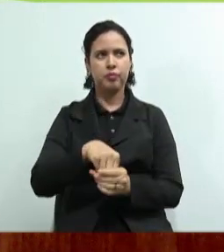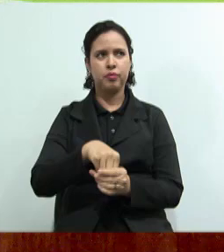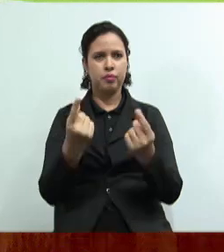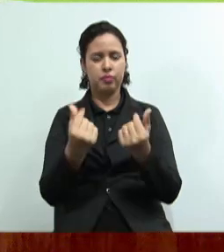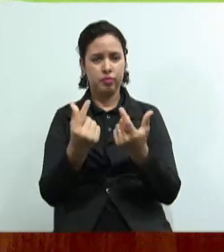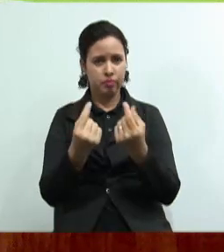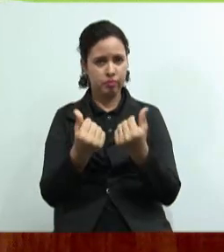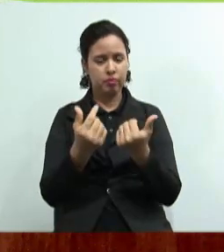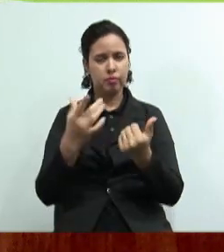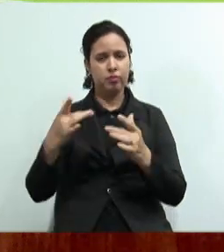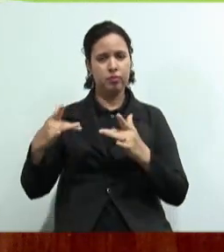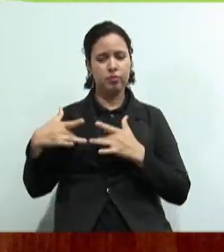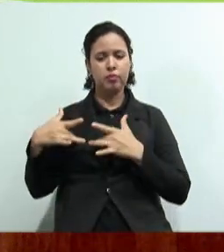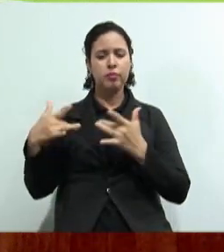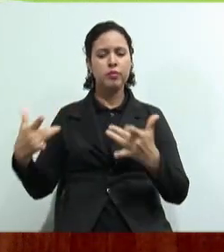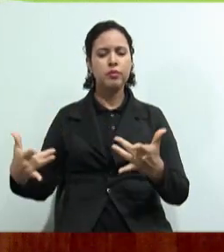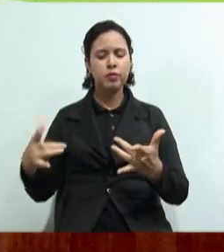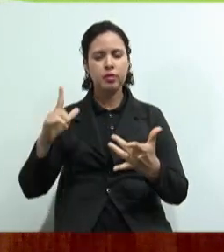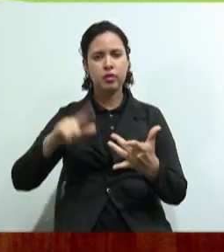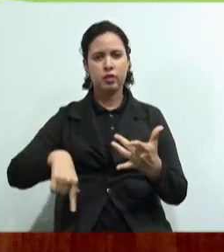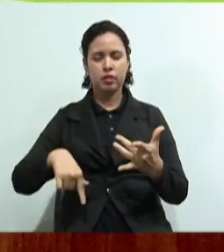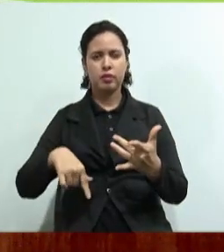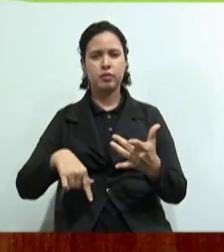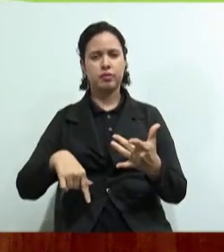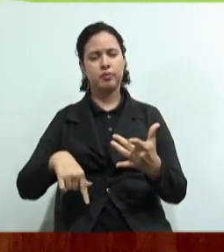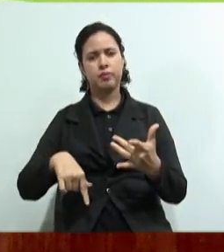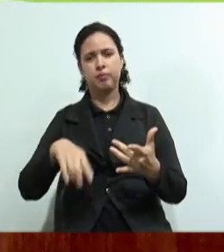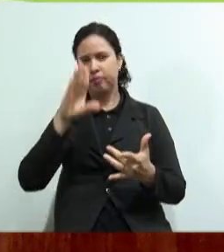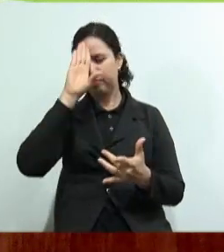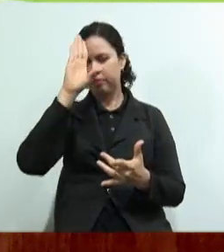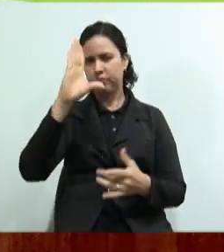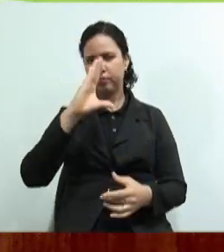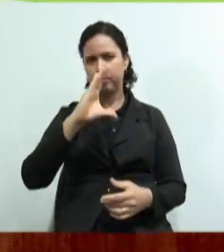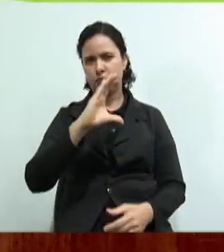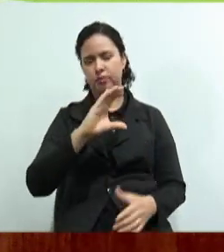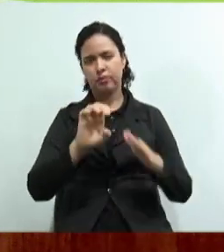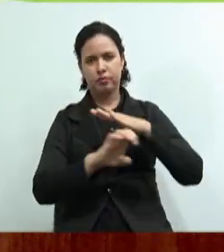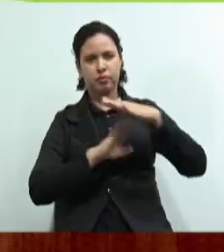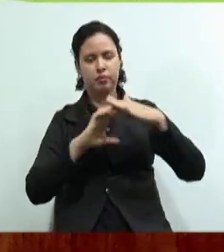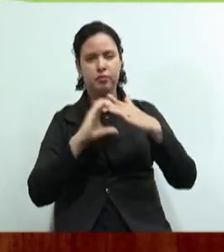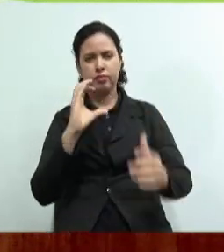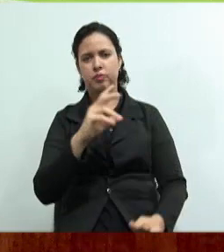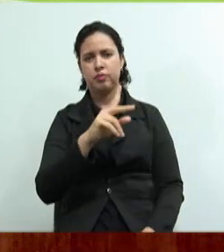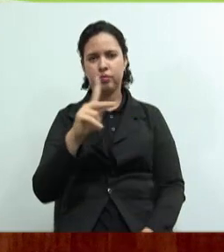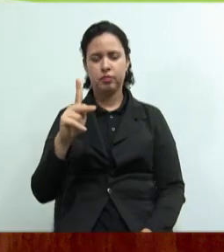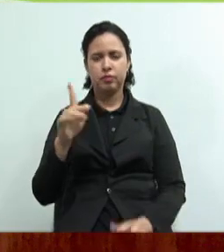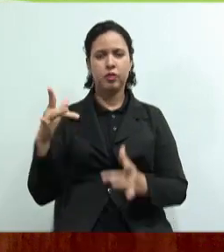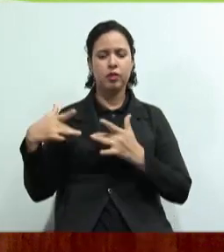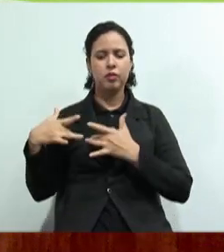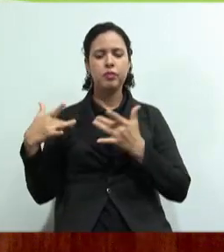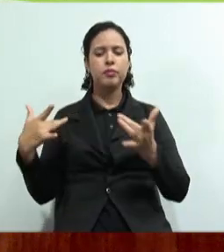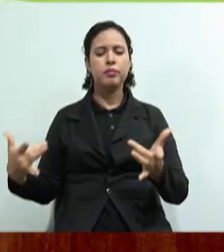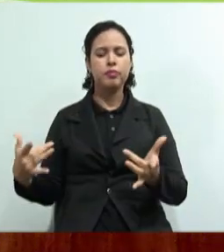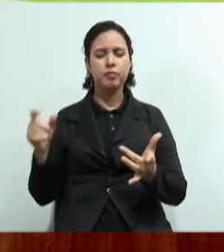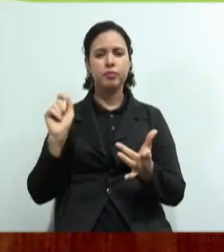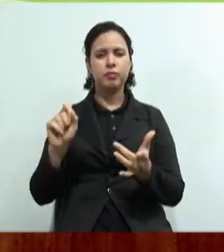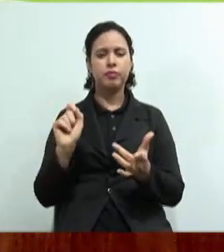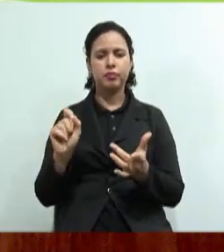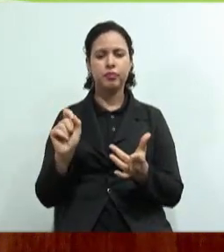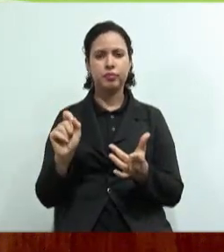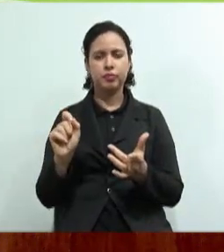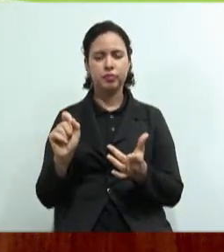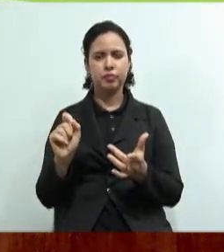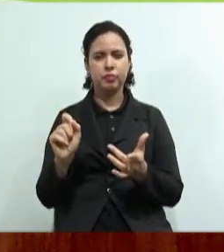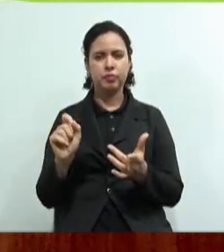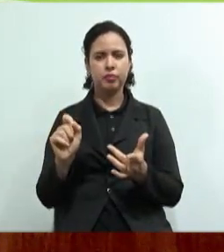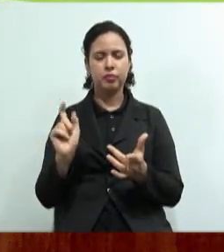solidária tem como seu principal instrumento a empresa cooperativa. E vejam que esse solidário da economia solidária, ele tem a